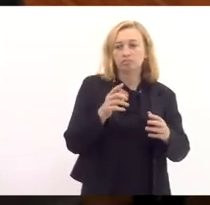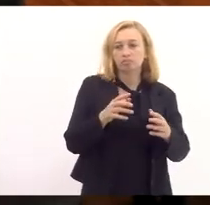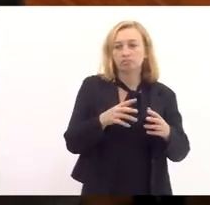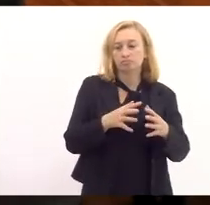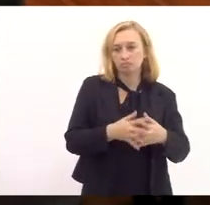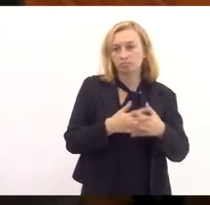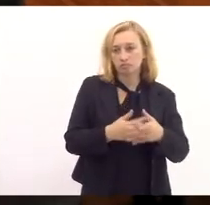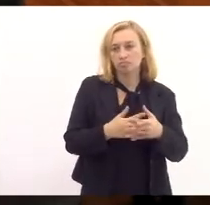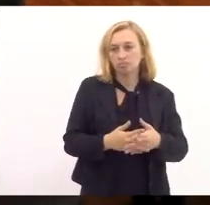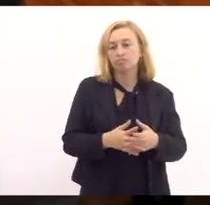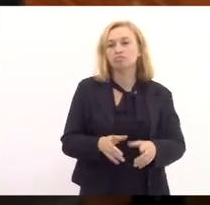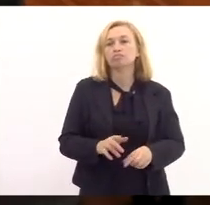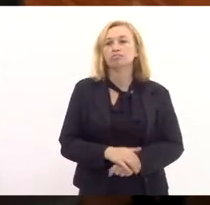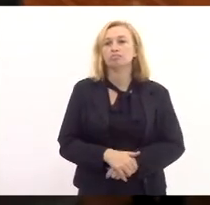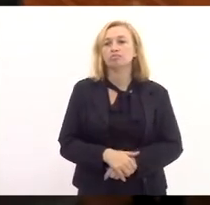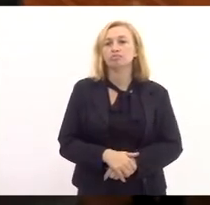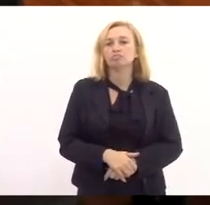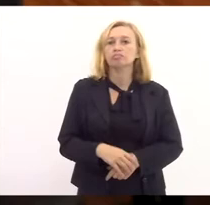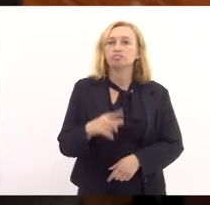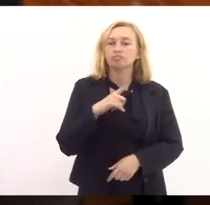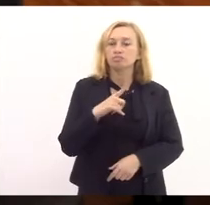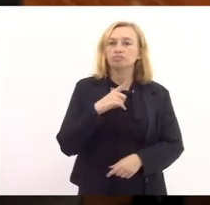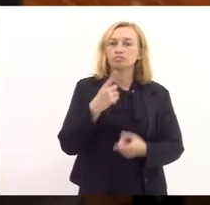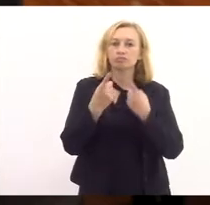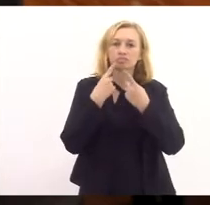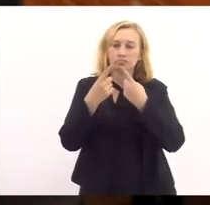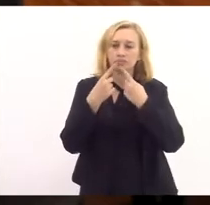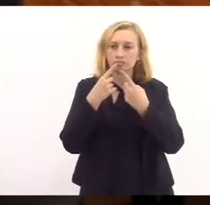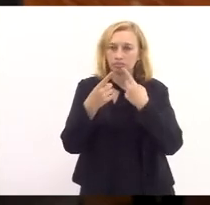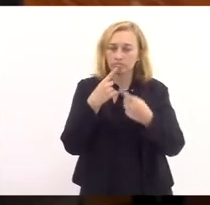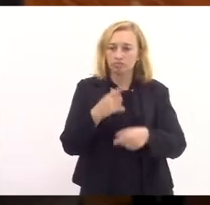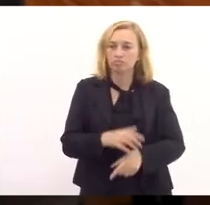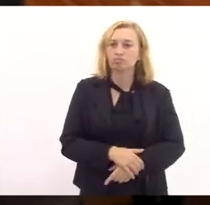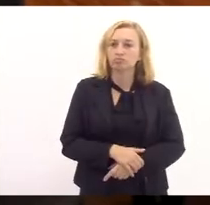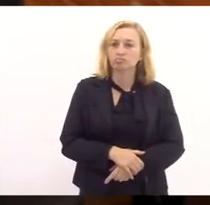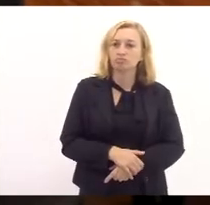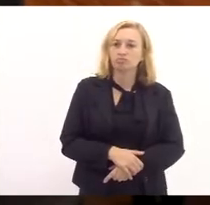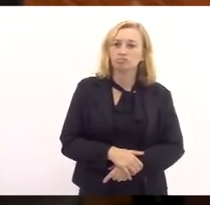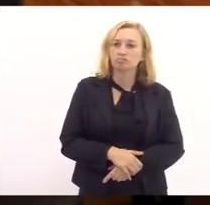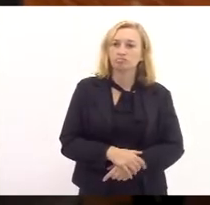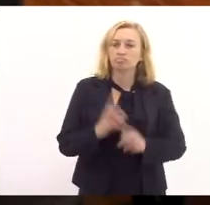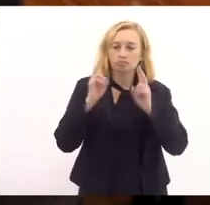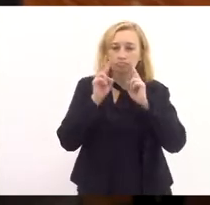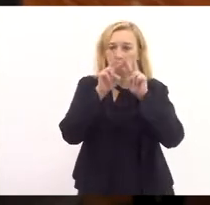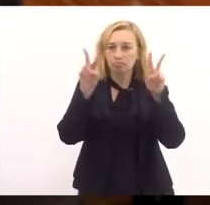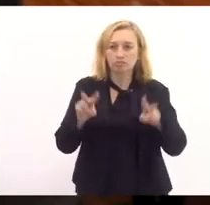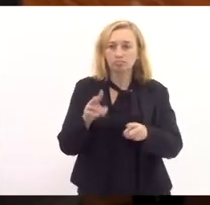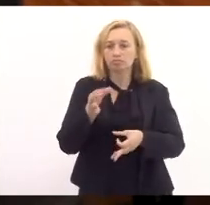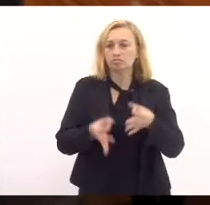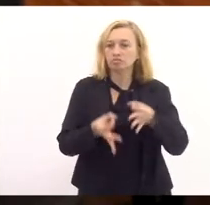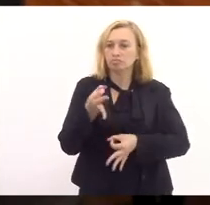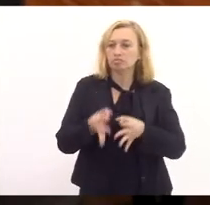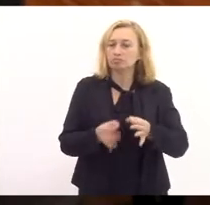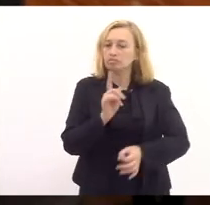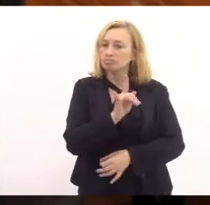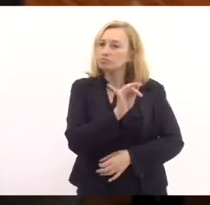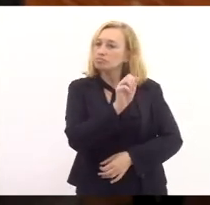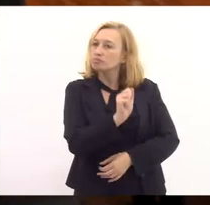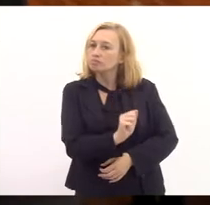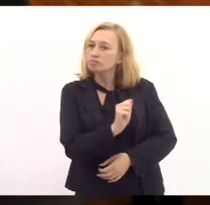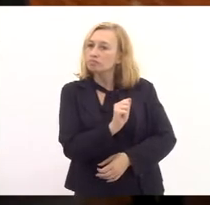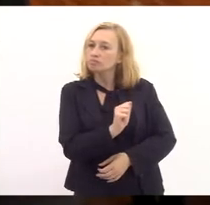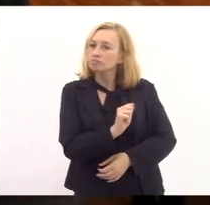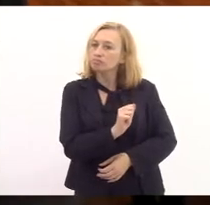todas. Inclusive, existe uma discussão ainda do ponto de vista jurídico se as agências